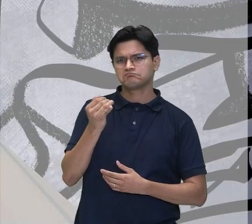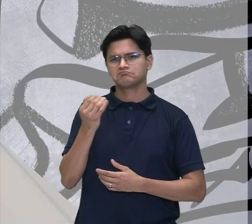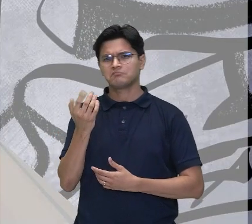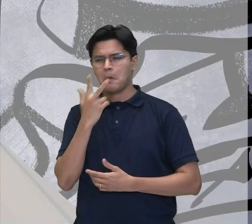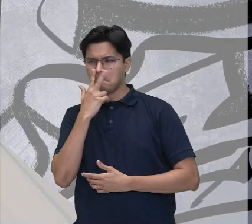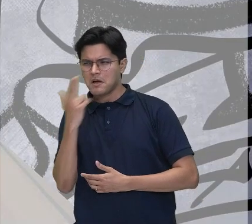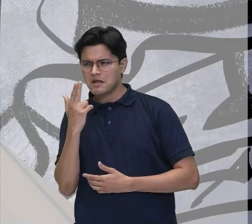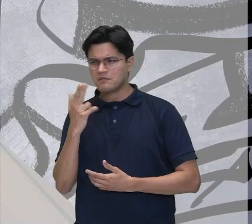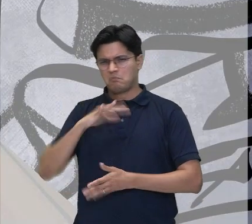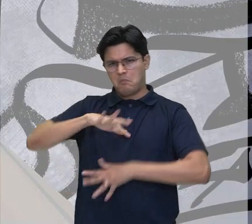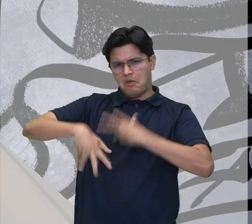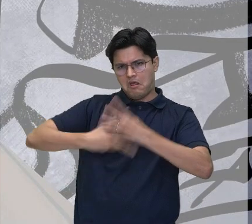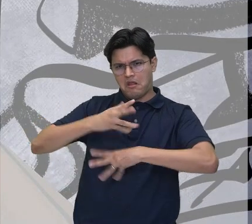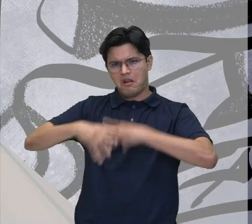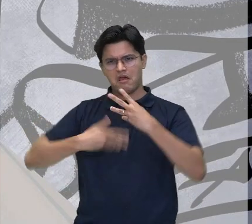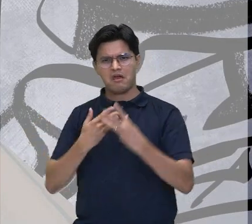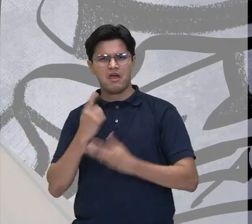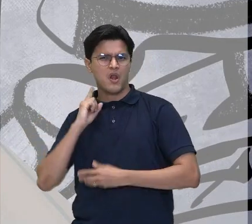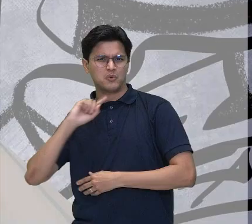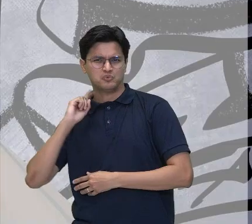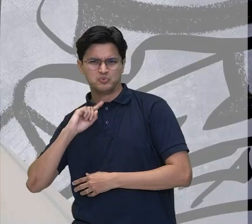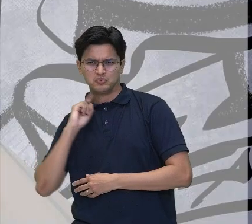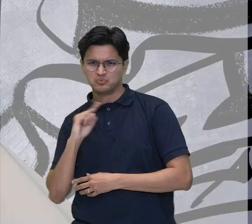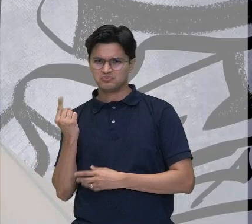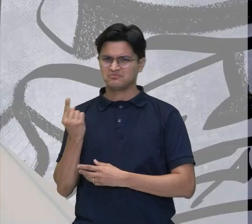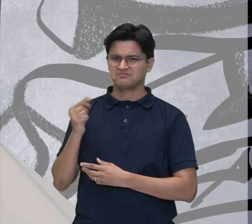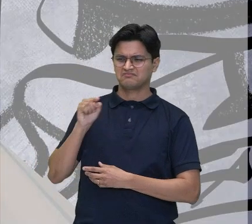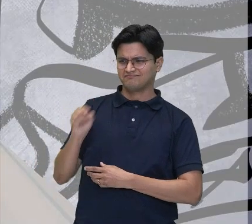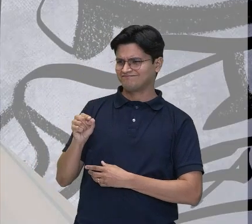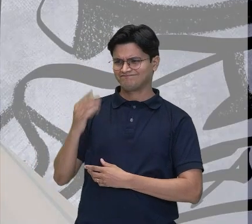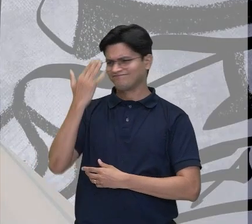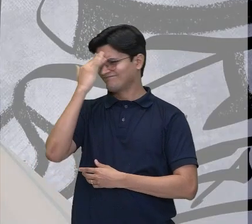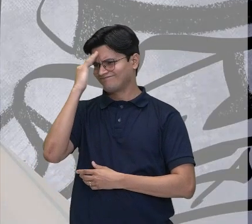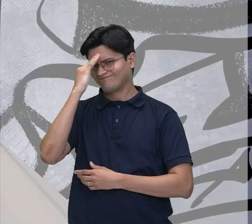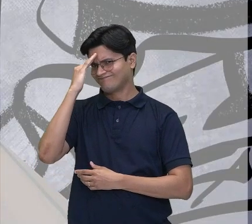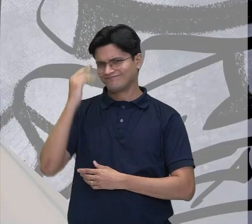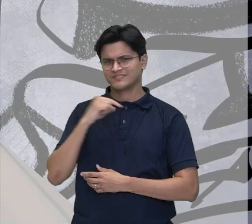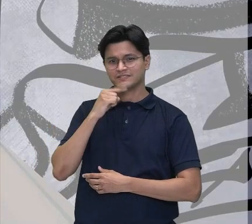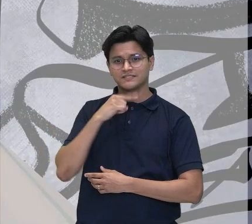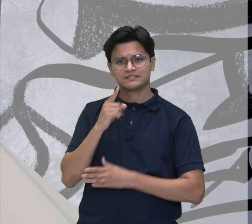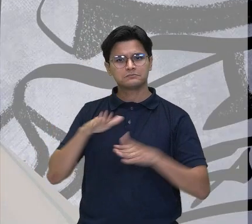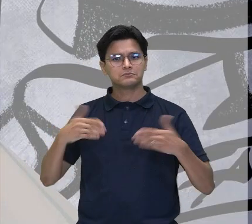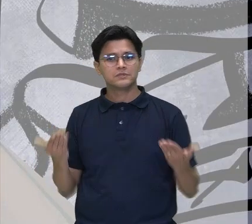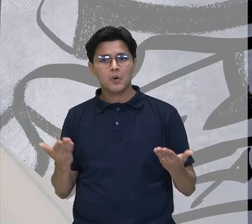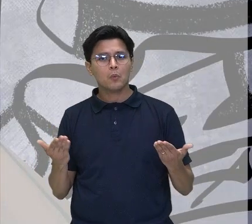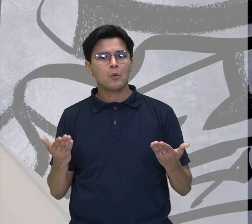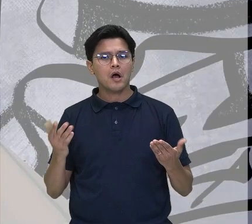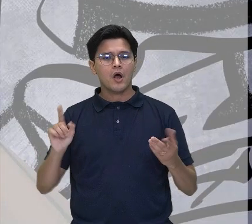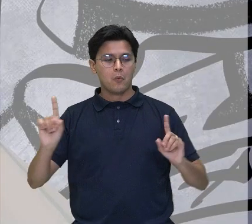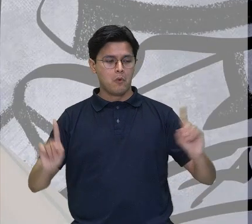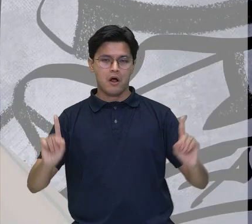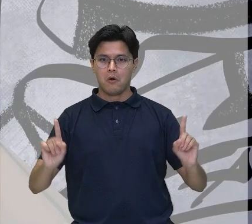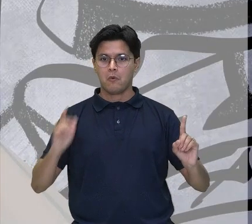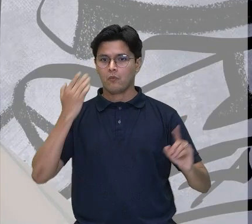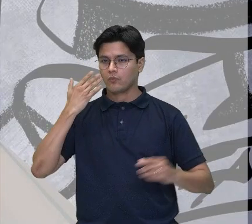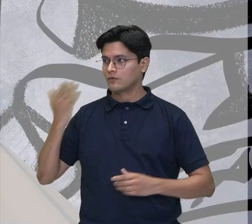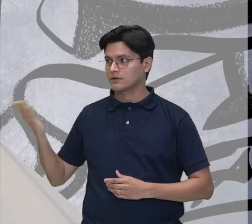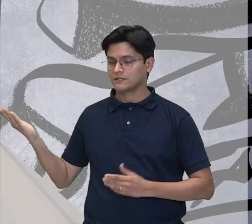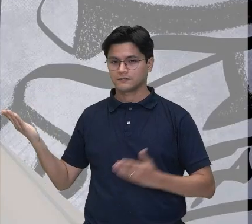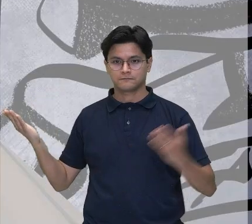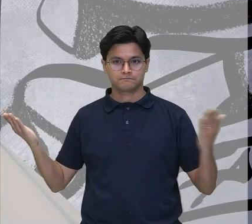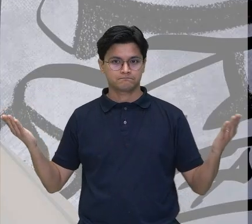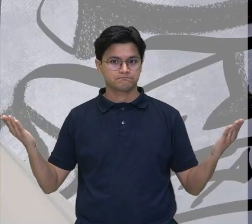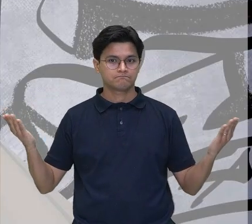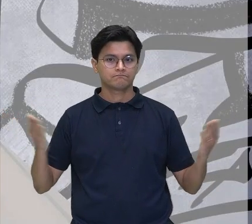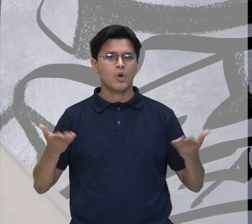está meio que sujo, não tem muita lógica? Qual delas aqui? Nós vamos falar hoje sobre grafite